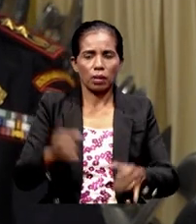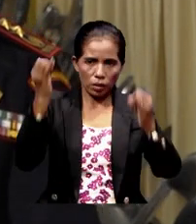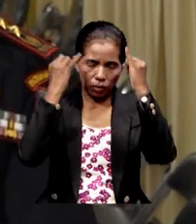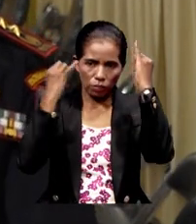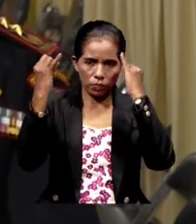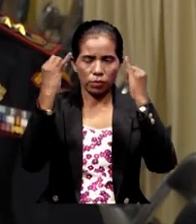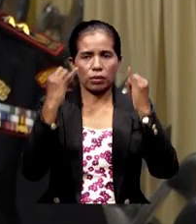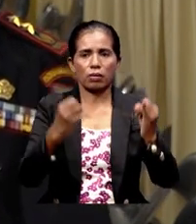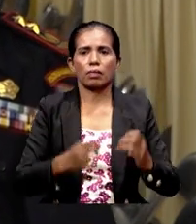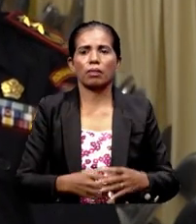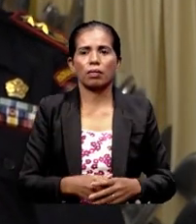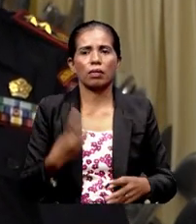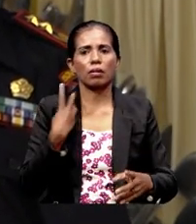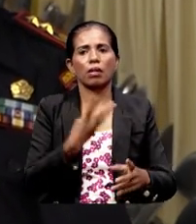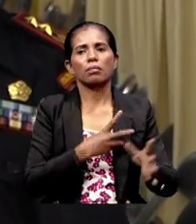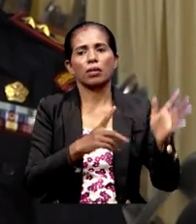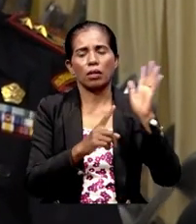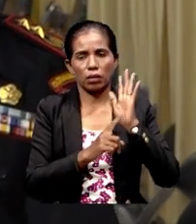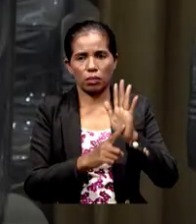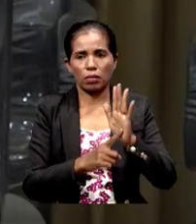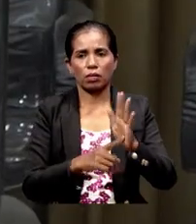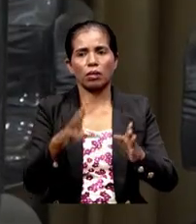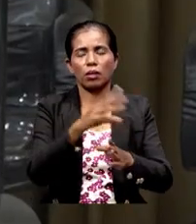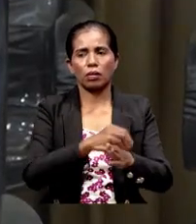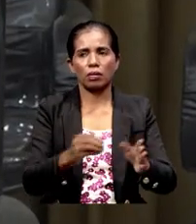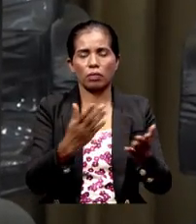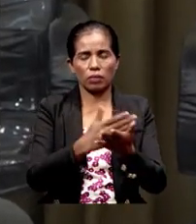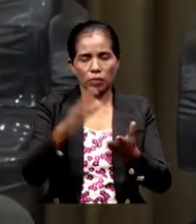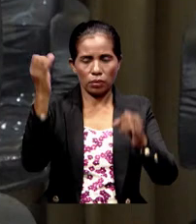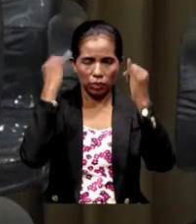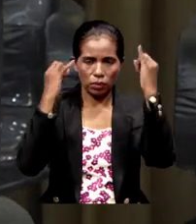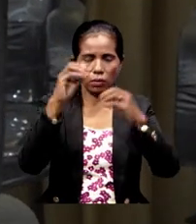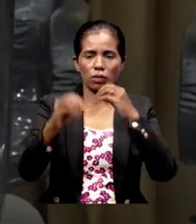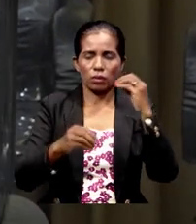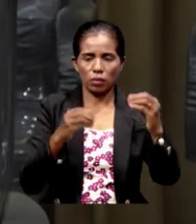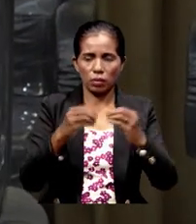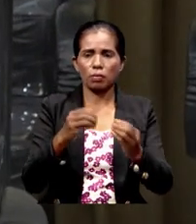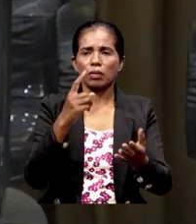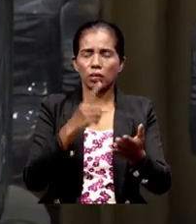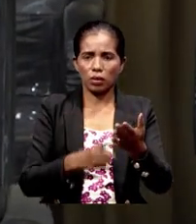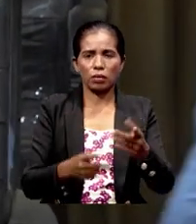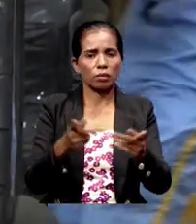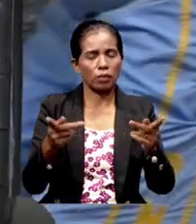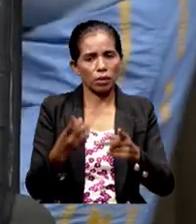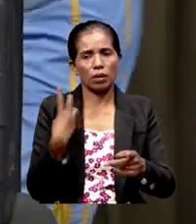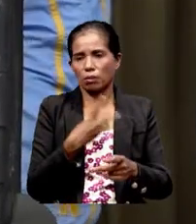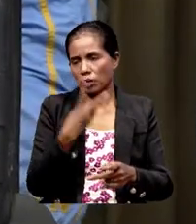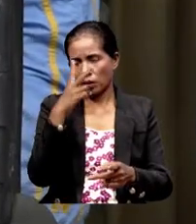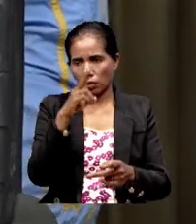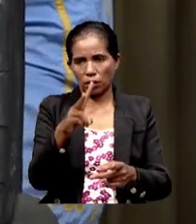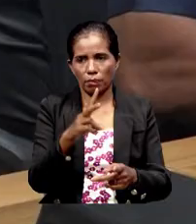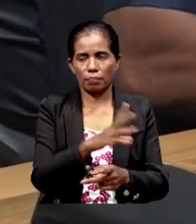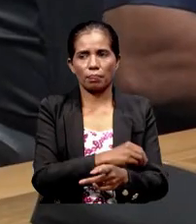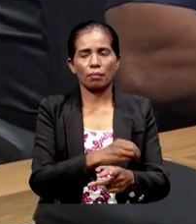beque a mim hato e mos partilho a informação com a condição cela de detenção se né beque a minha re,